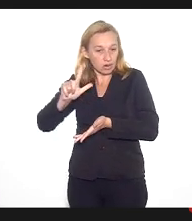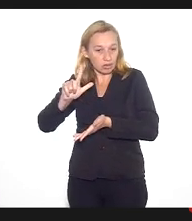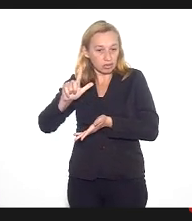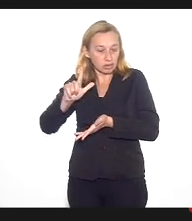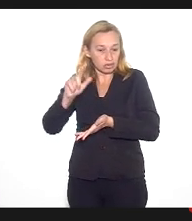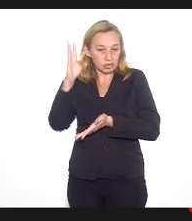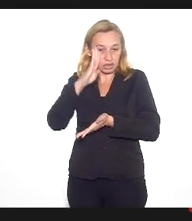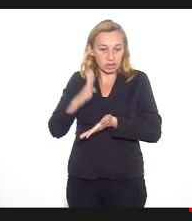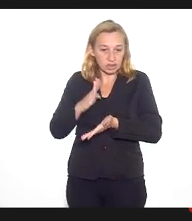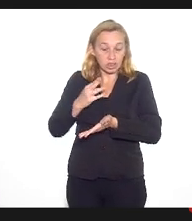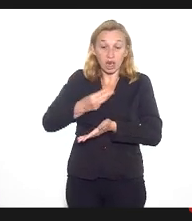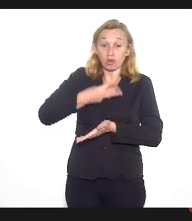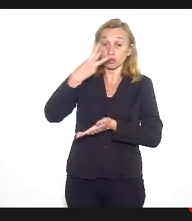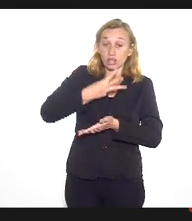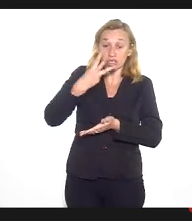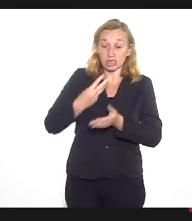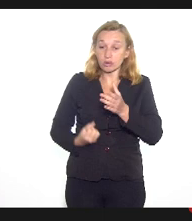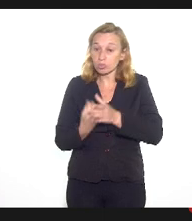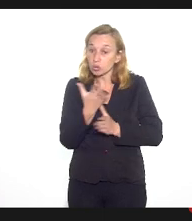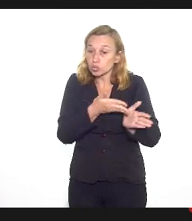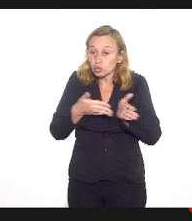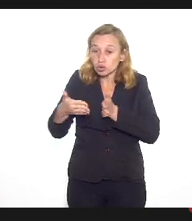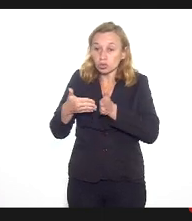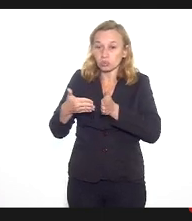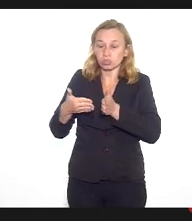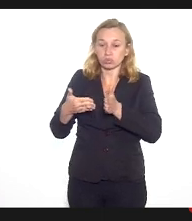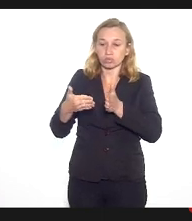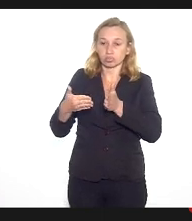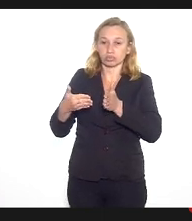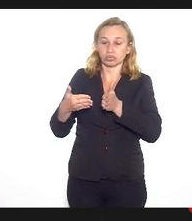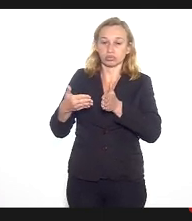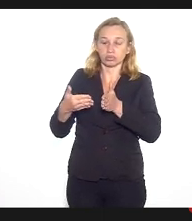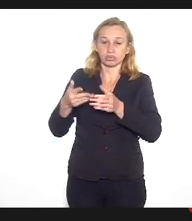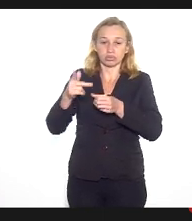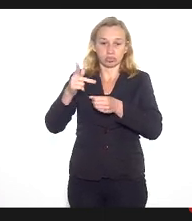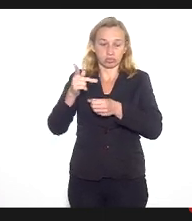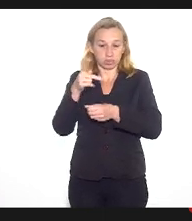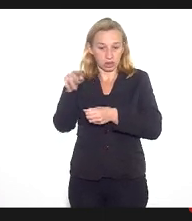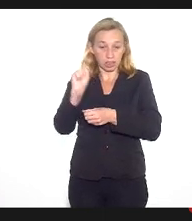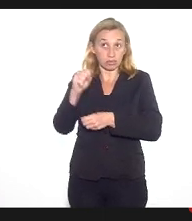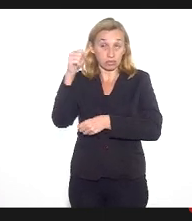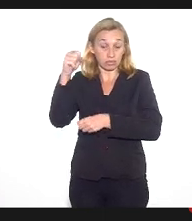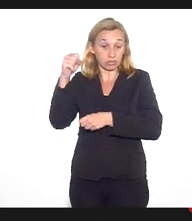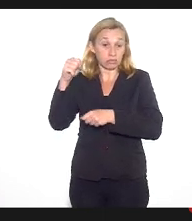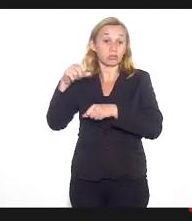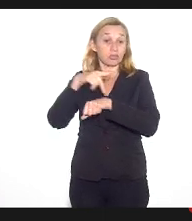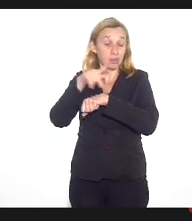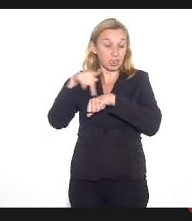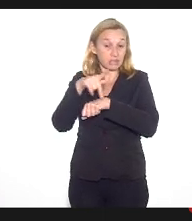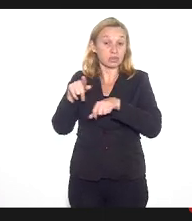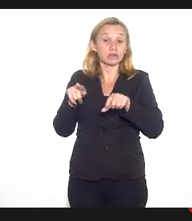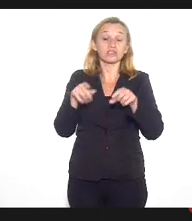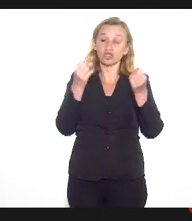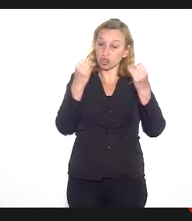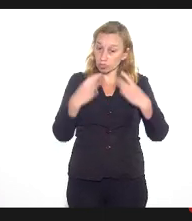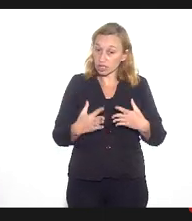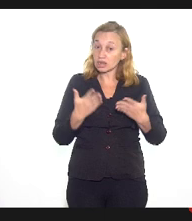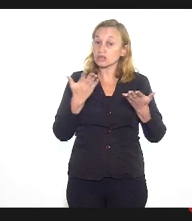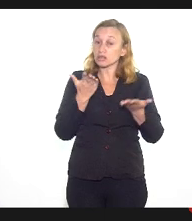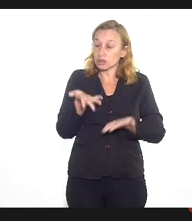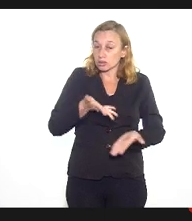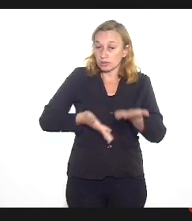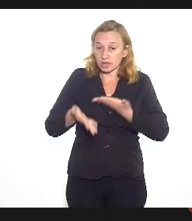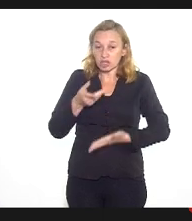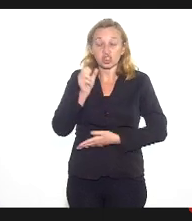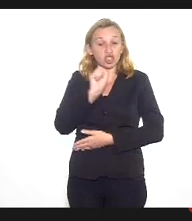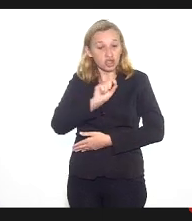é o terceiro maior produtor de gás natural no país. É importante dizer, como também já explicado pelos nossos parceiros da Shell e